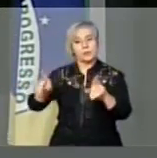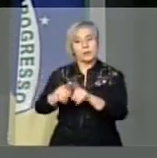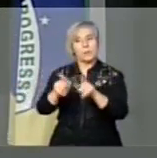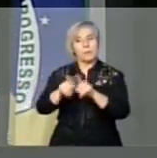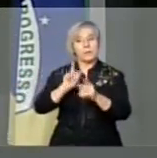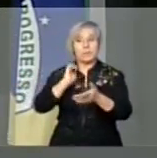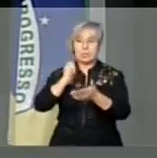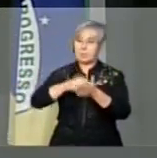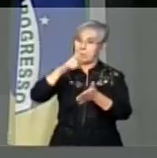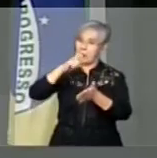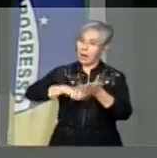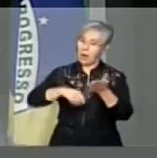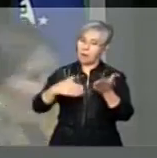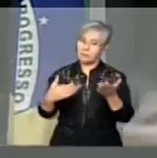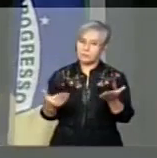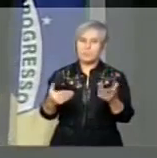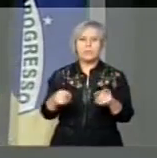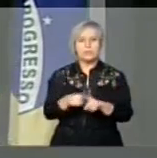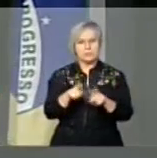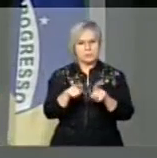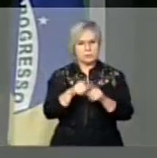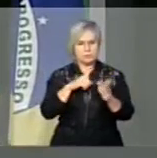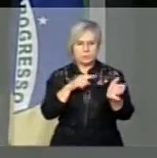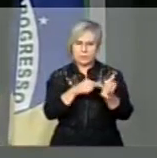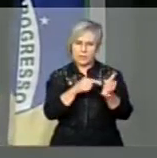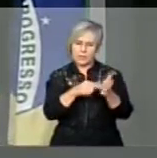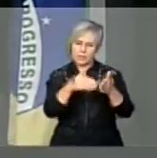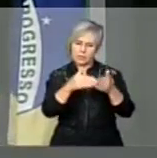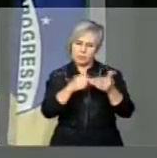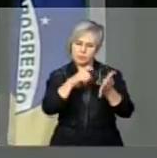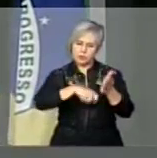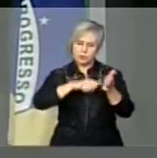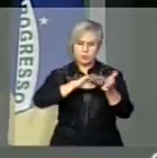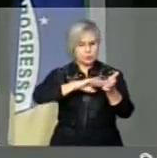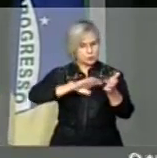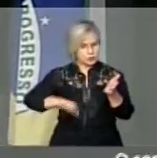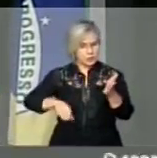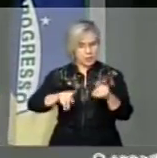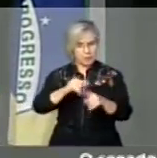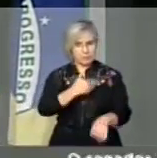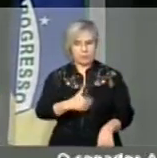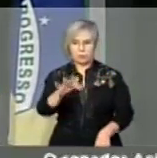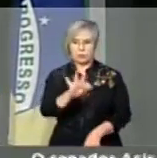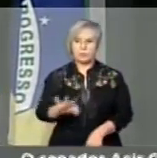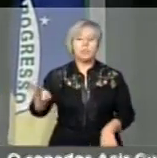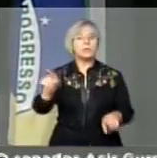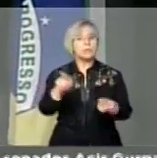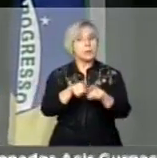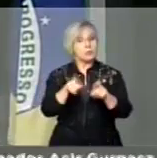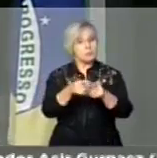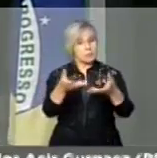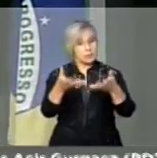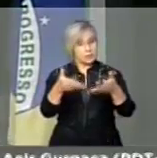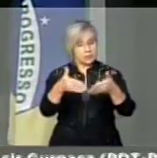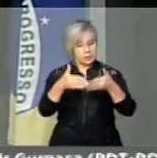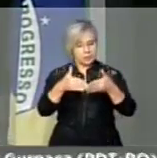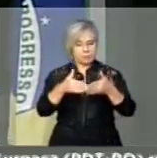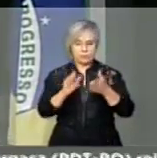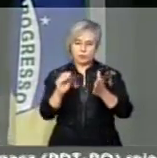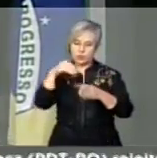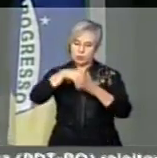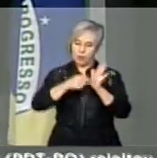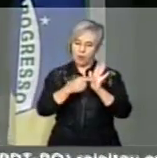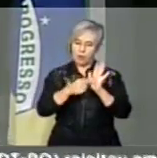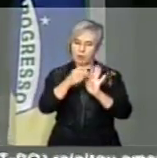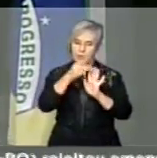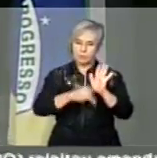taxa. Essa emenda foi colocada aqui para acabar com a taxa. Porém, o governo federal também queria que fosse incluída aqui